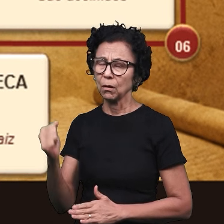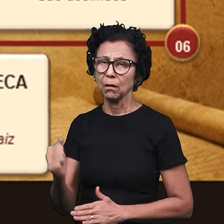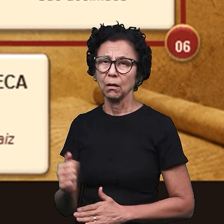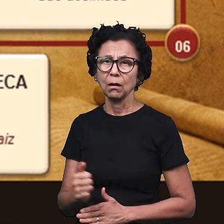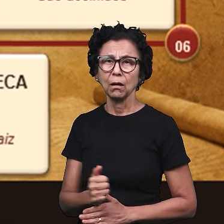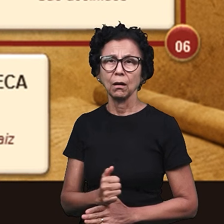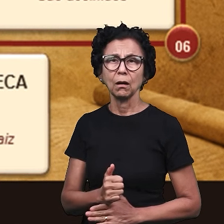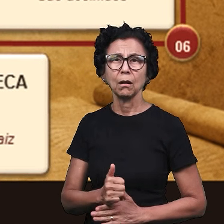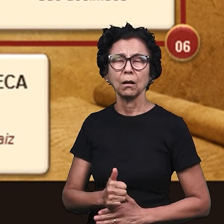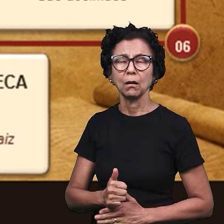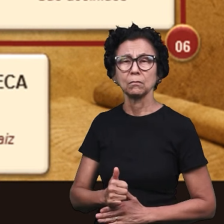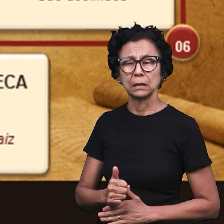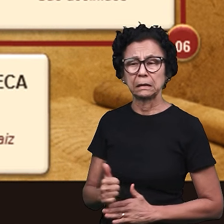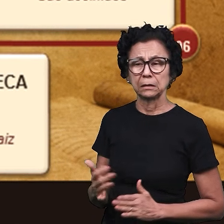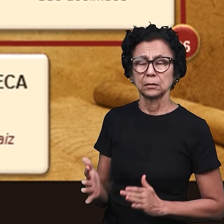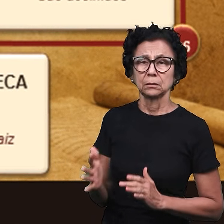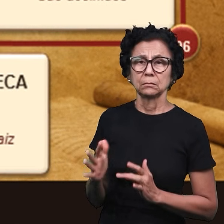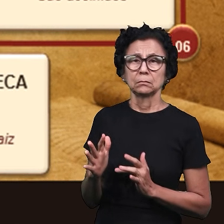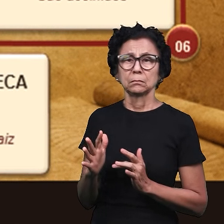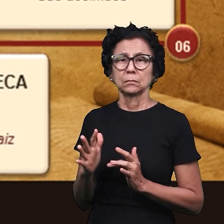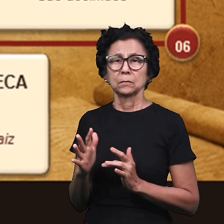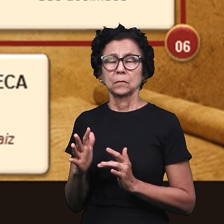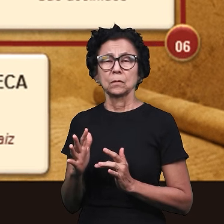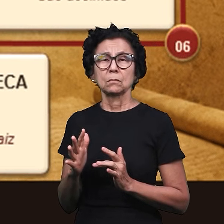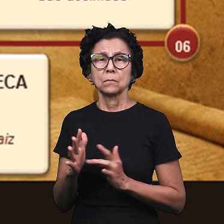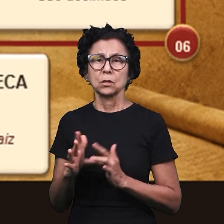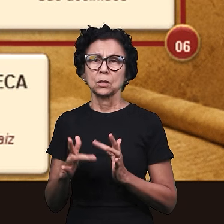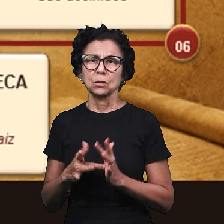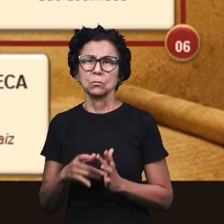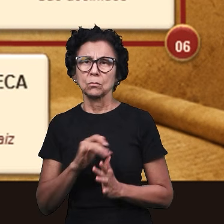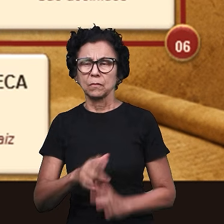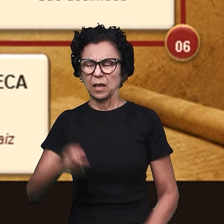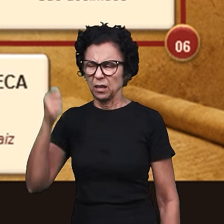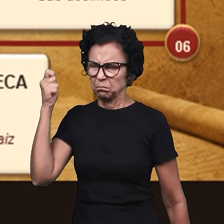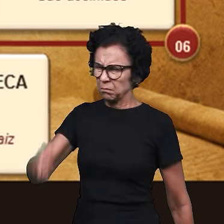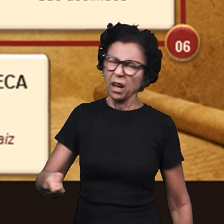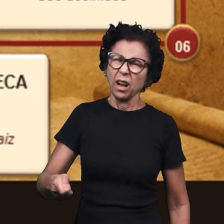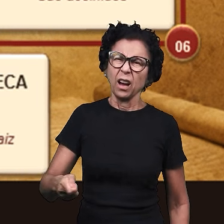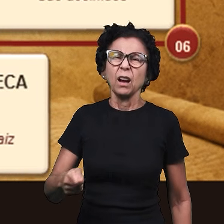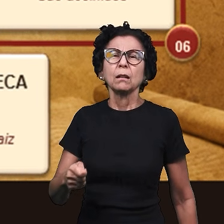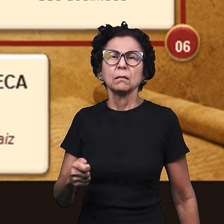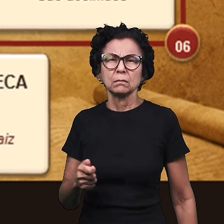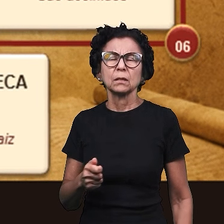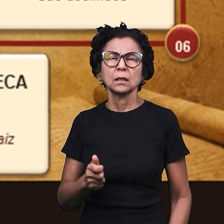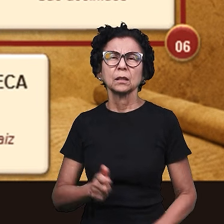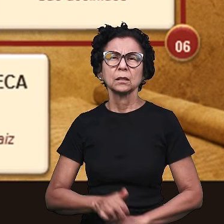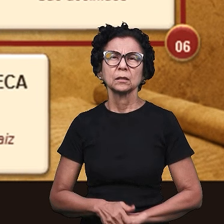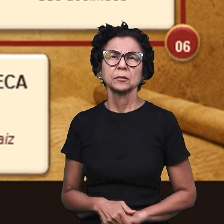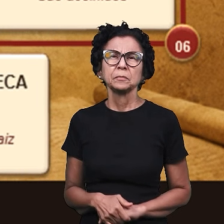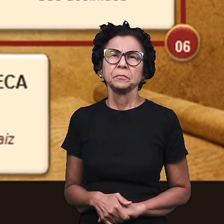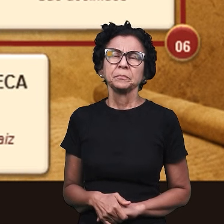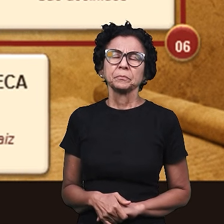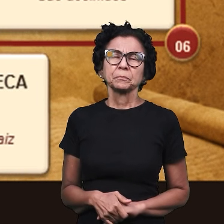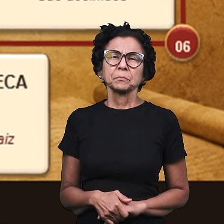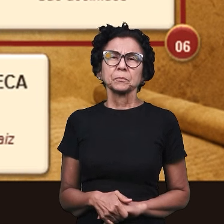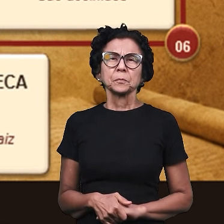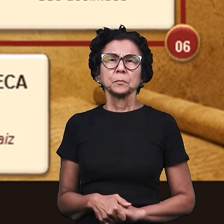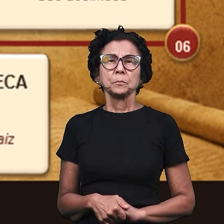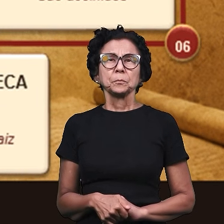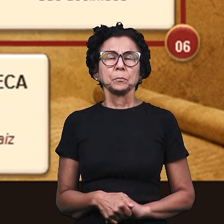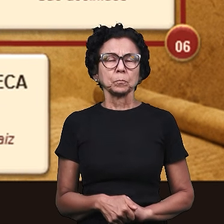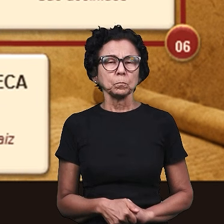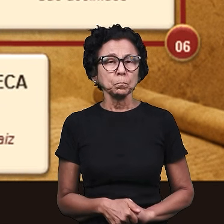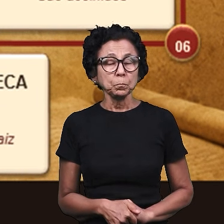com autoridade, né? Depois ele até é questionado com que autoridade estava fazendo aquilo, né?